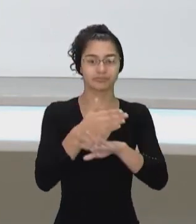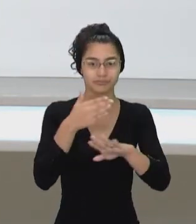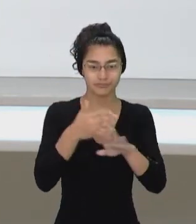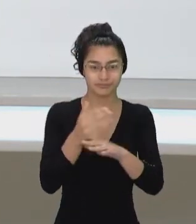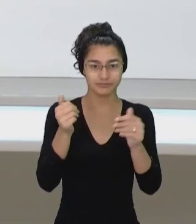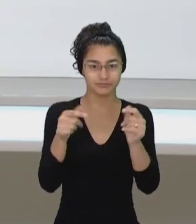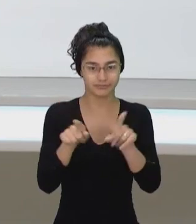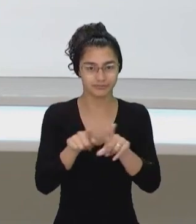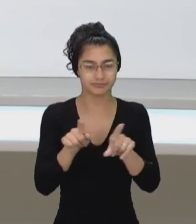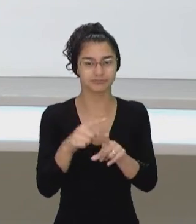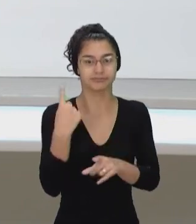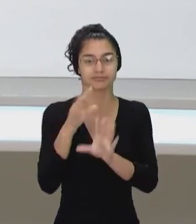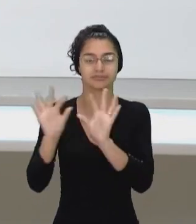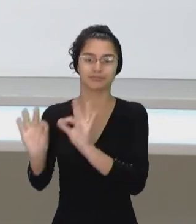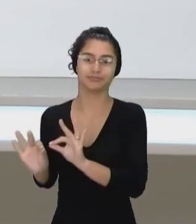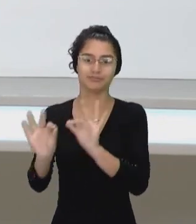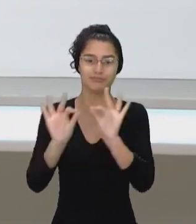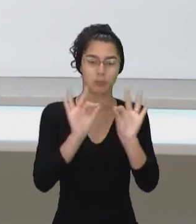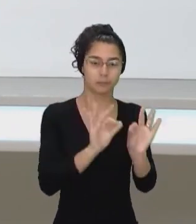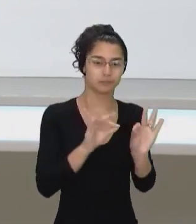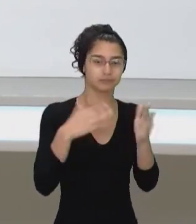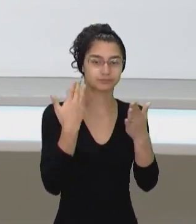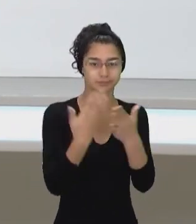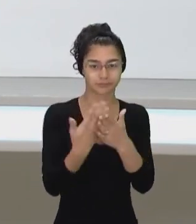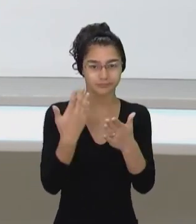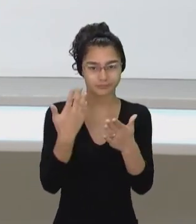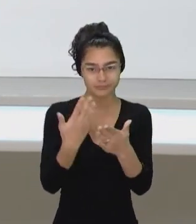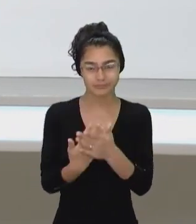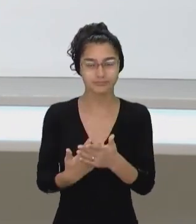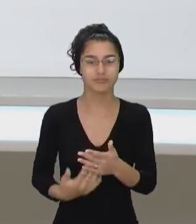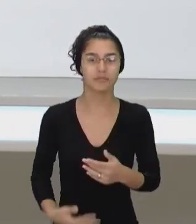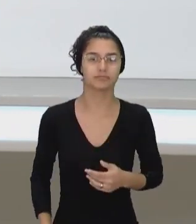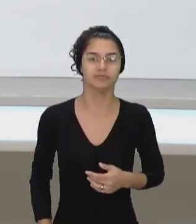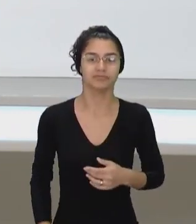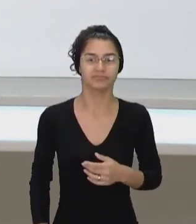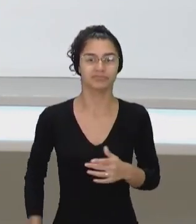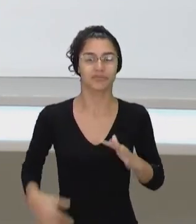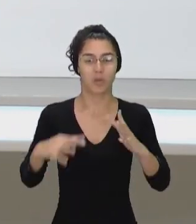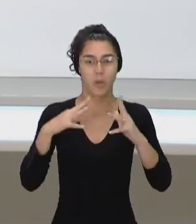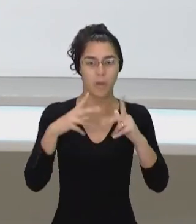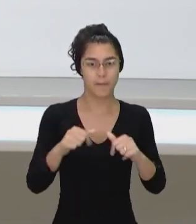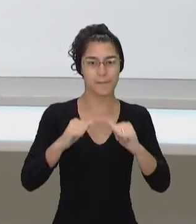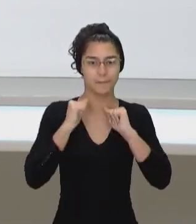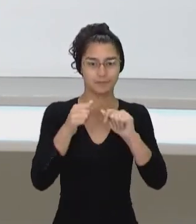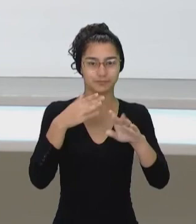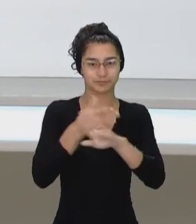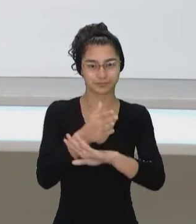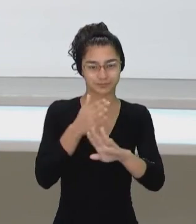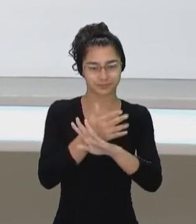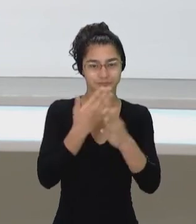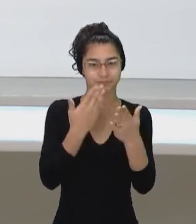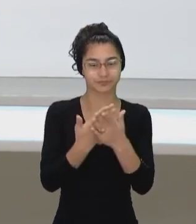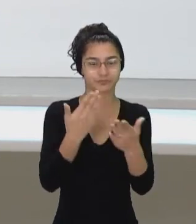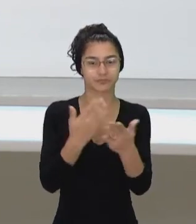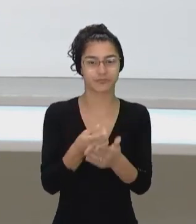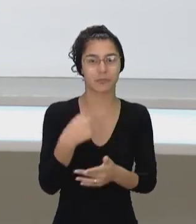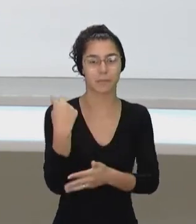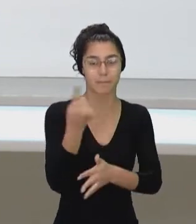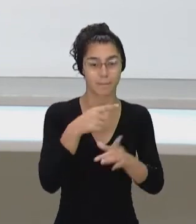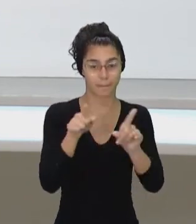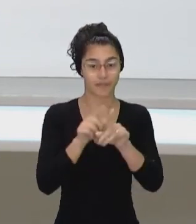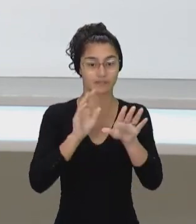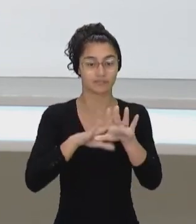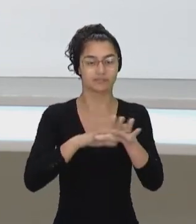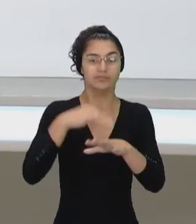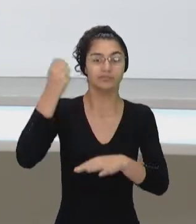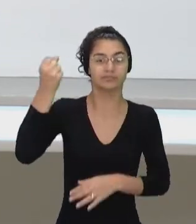vocês, por estar acompanhando aí as nossas aulas. E para que todo mundo possa ter acesso às nossas aulas, vou fazer